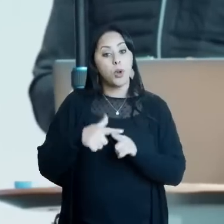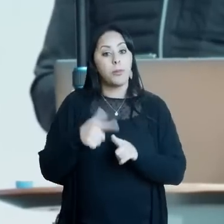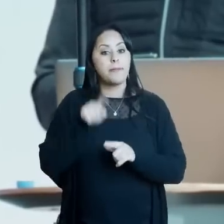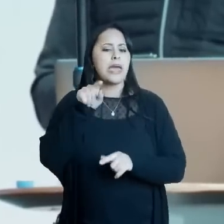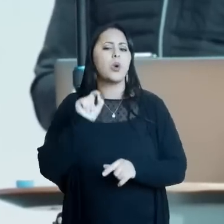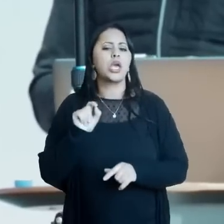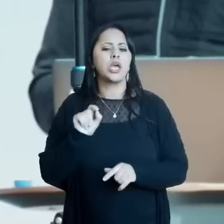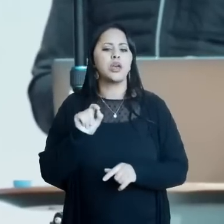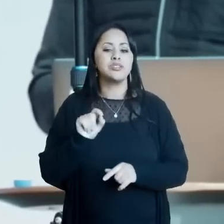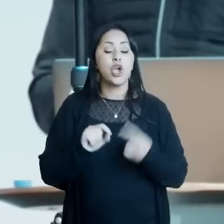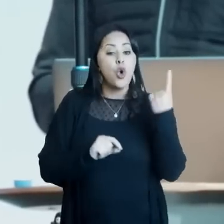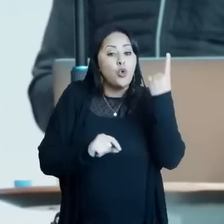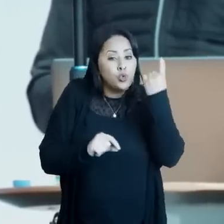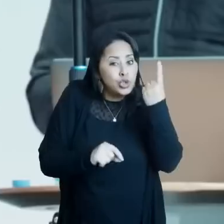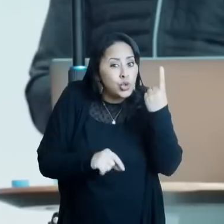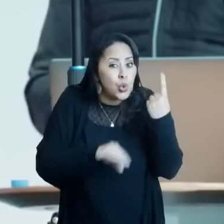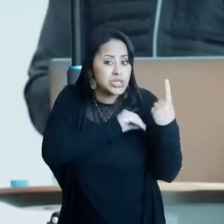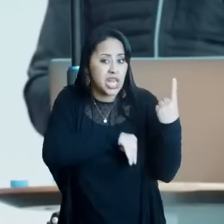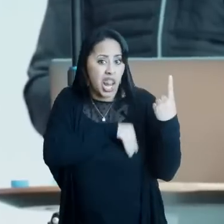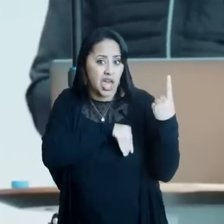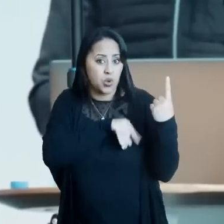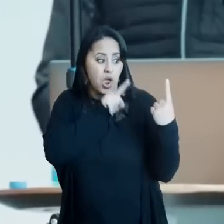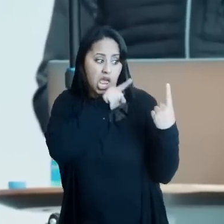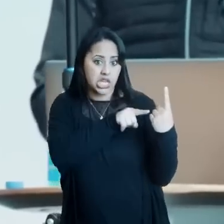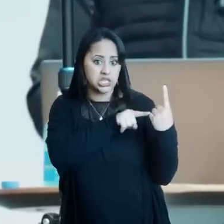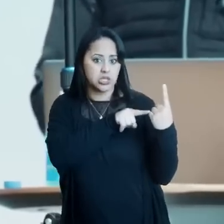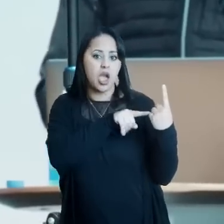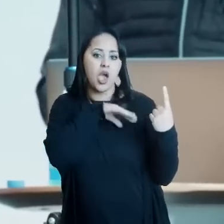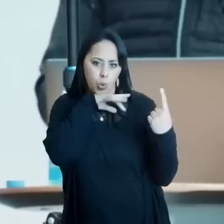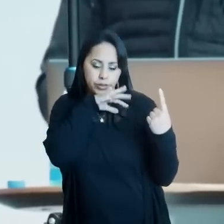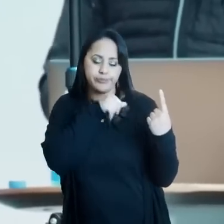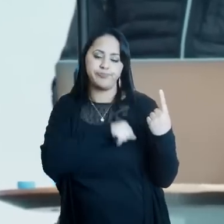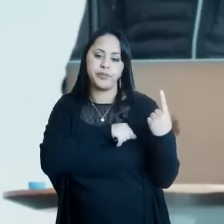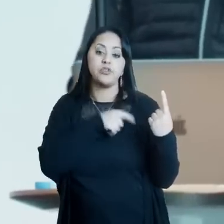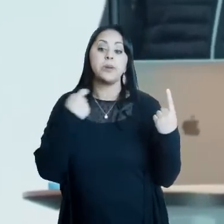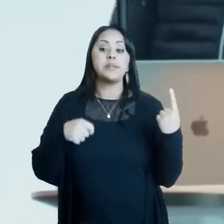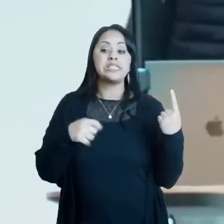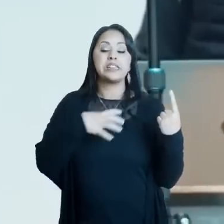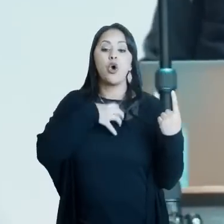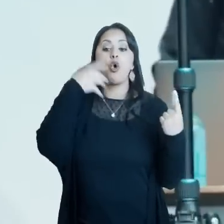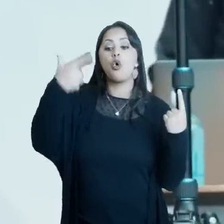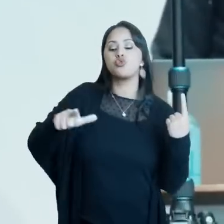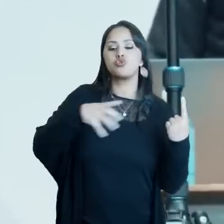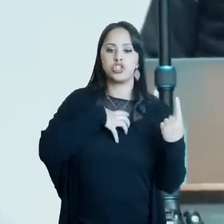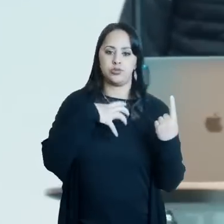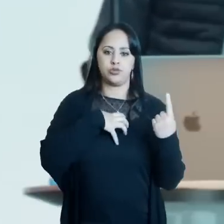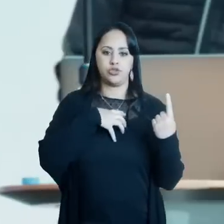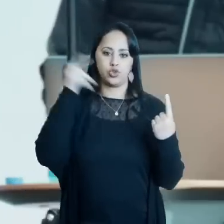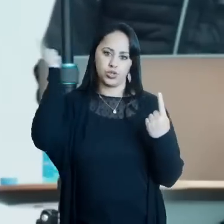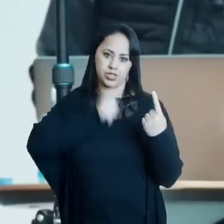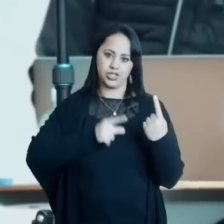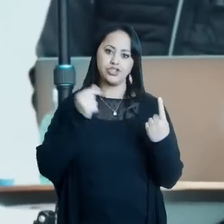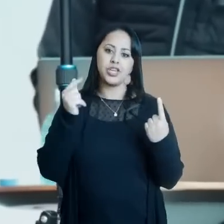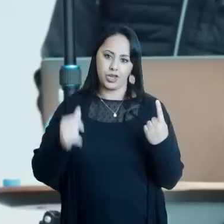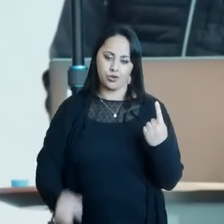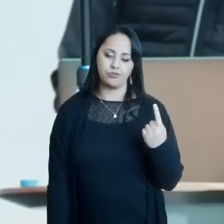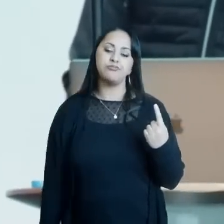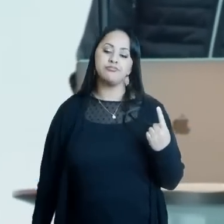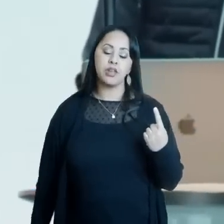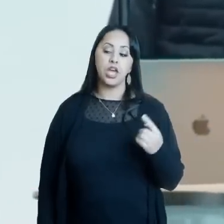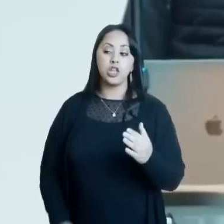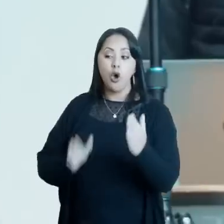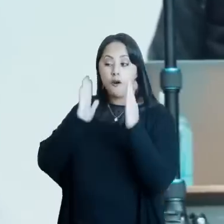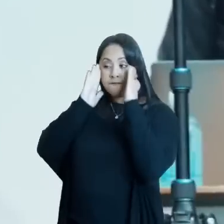única coisa que você recebe é um salário, isso é ruim. Então é importante que você foque em